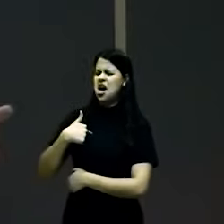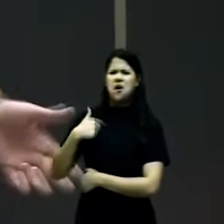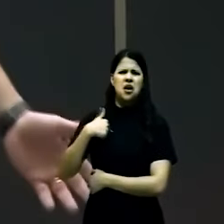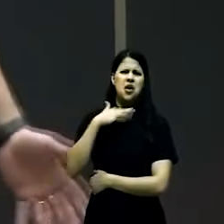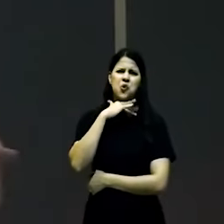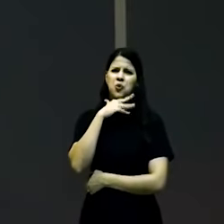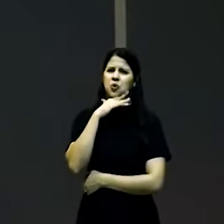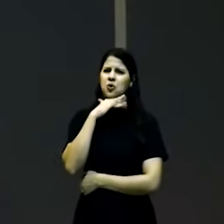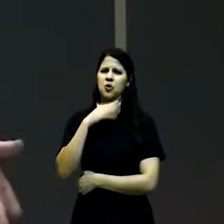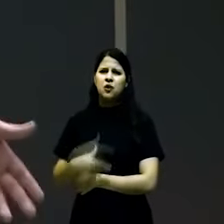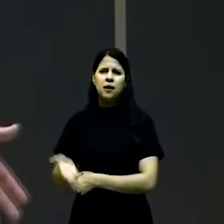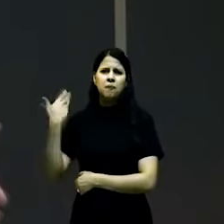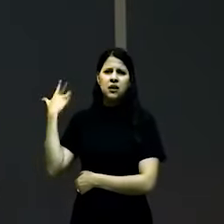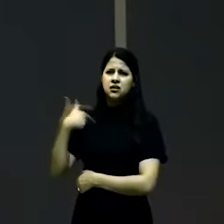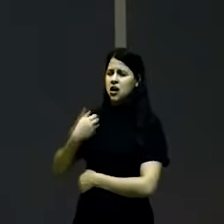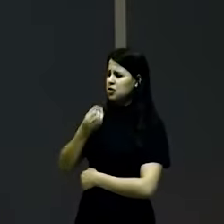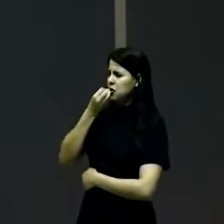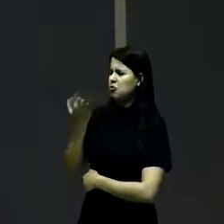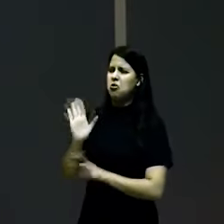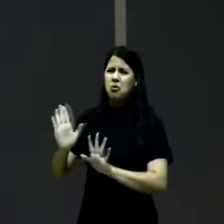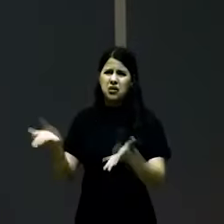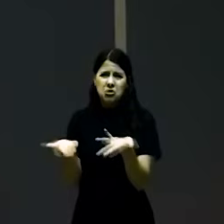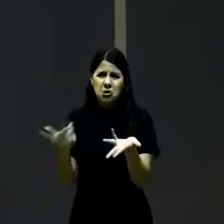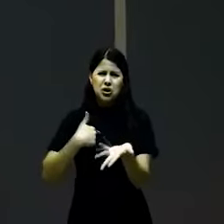eu já fiz tanta coisa, mas eu acho que agora se acabou.